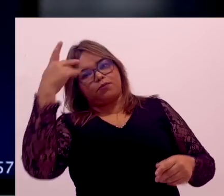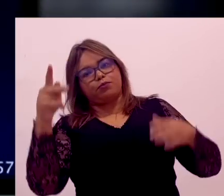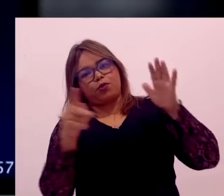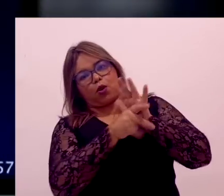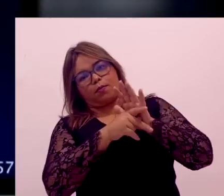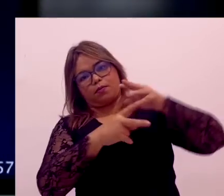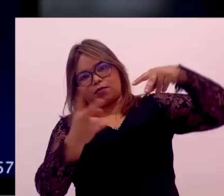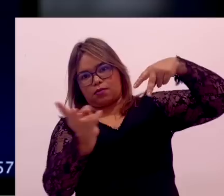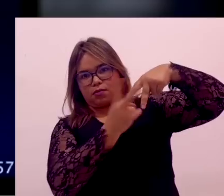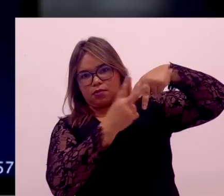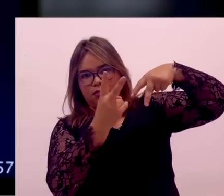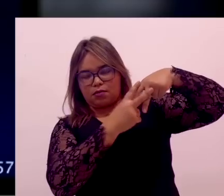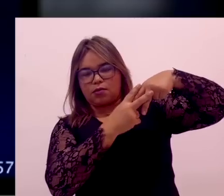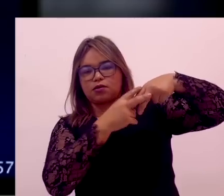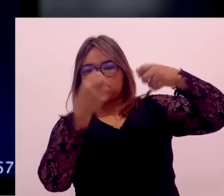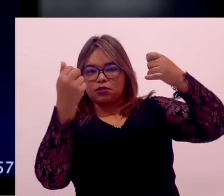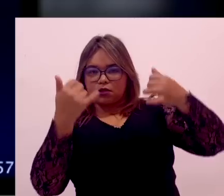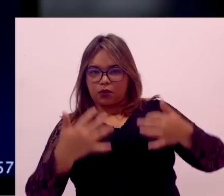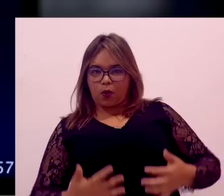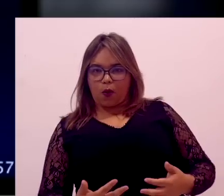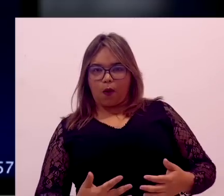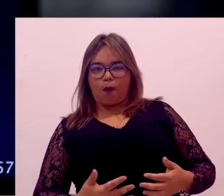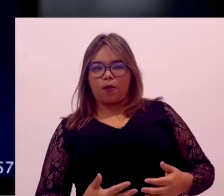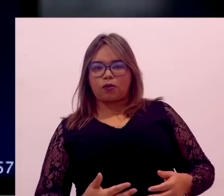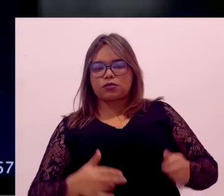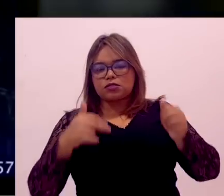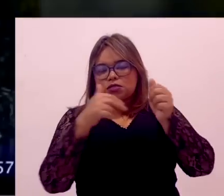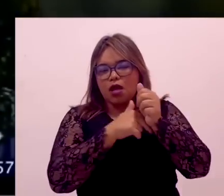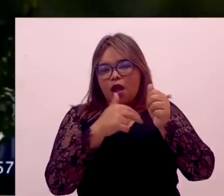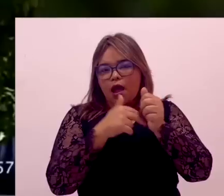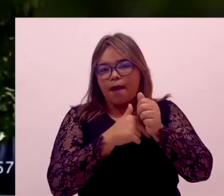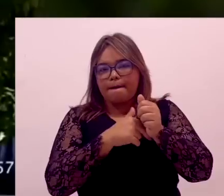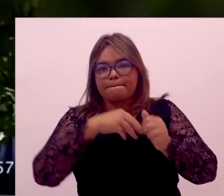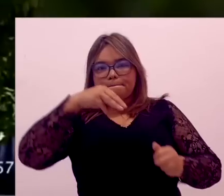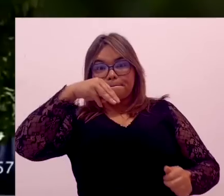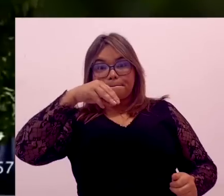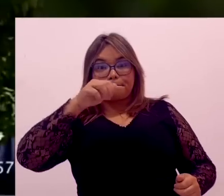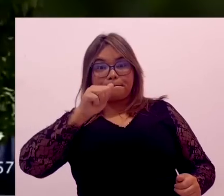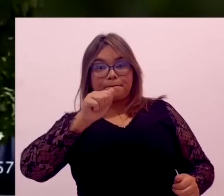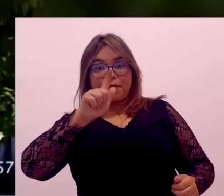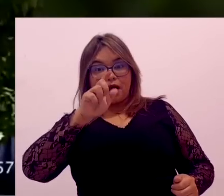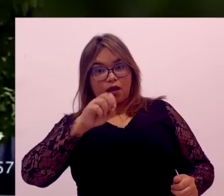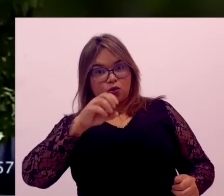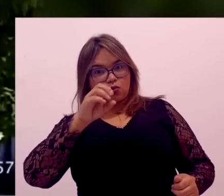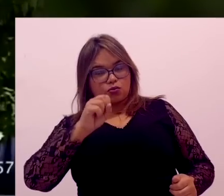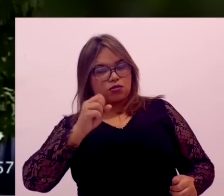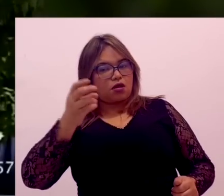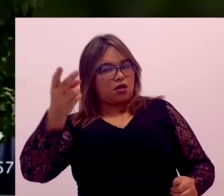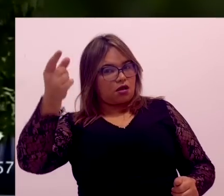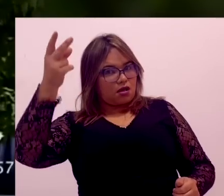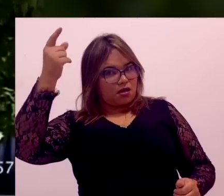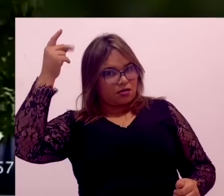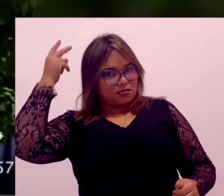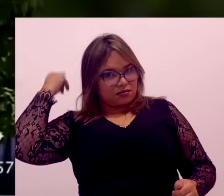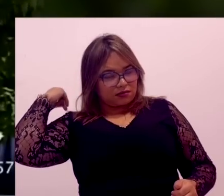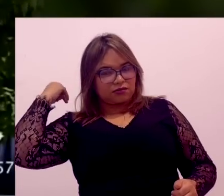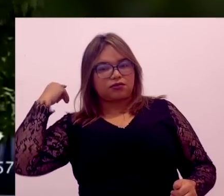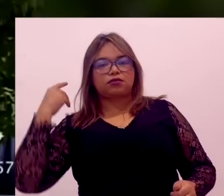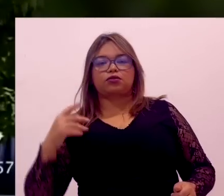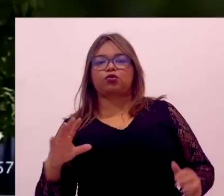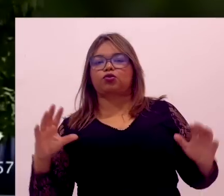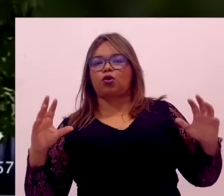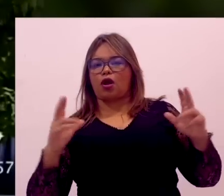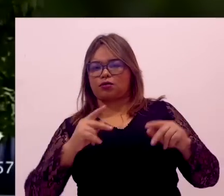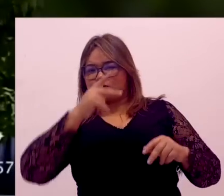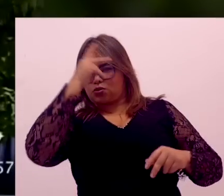dos mistérios antigos estão presentes e são conhecidas nos níveis mais altos da maçonaria. Nenhum nível